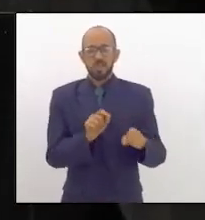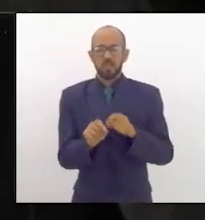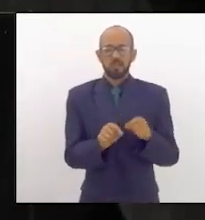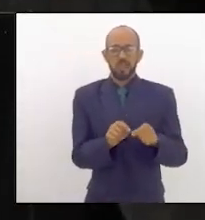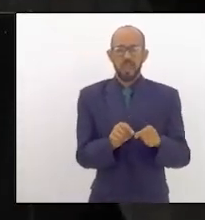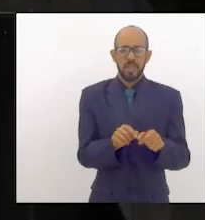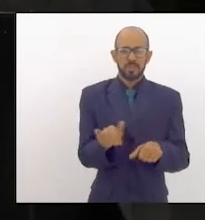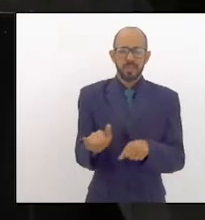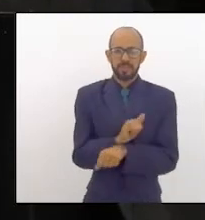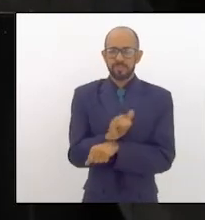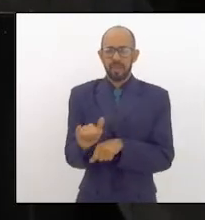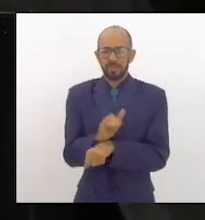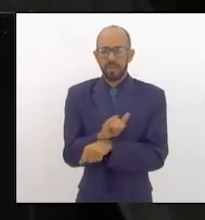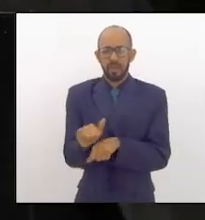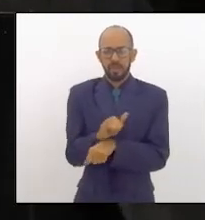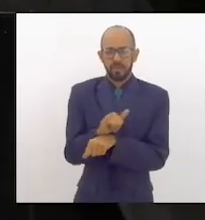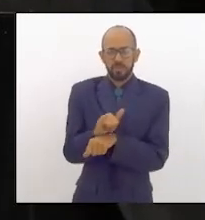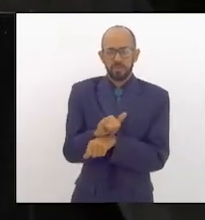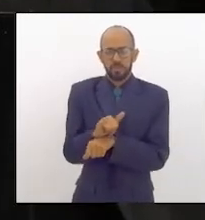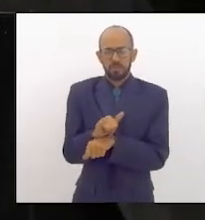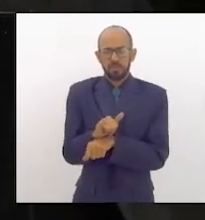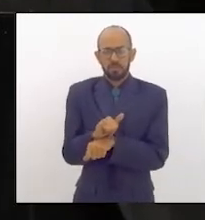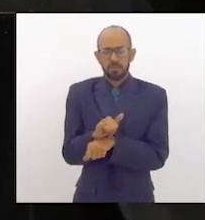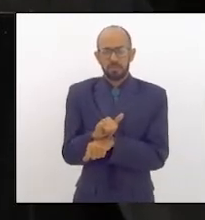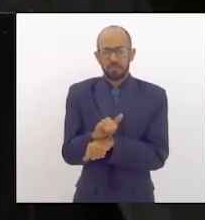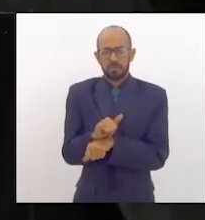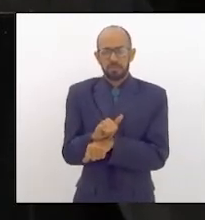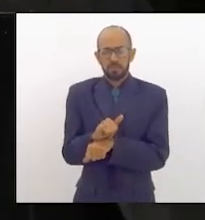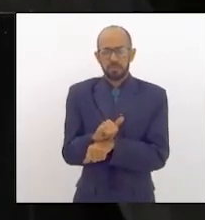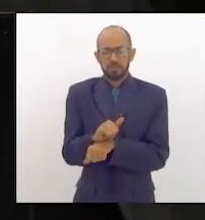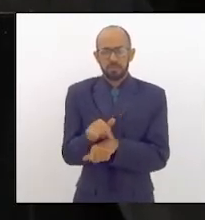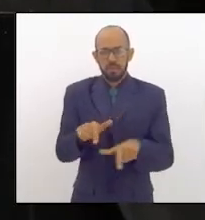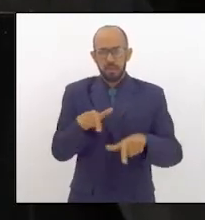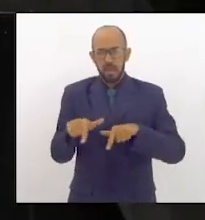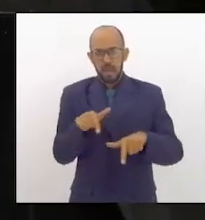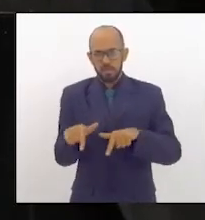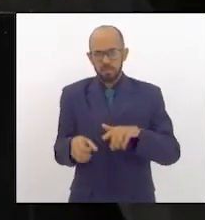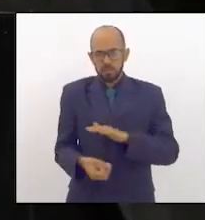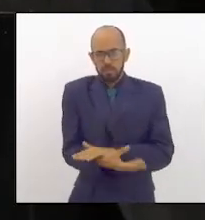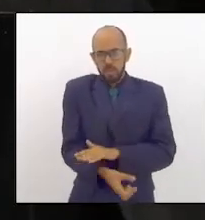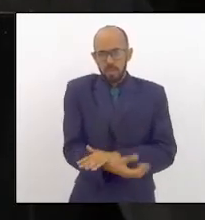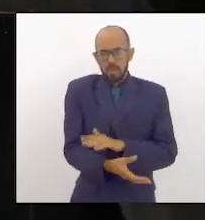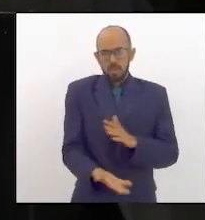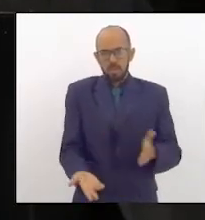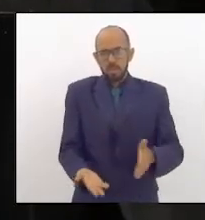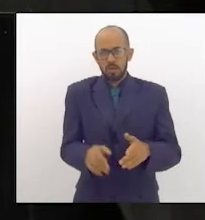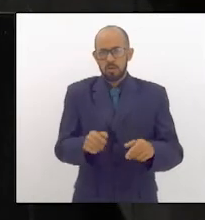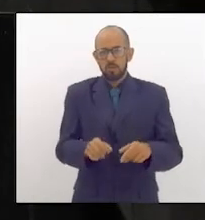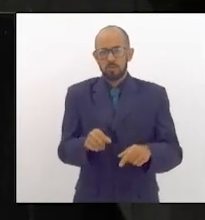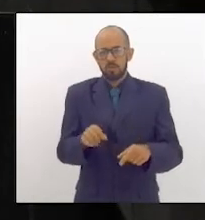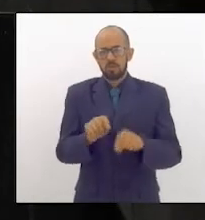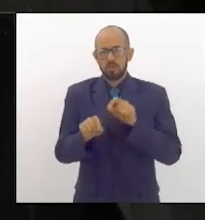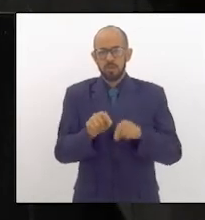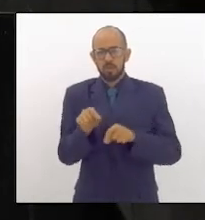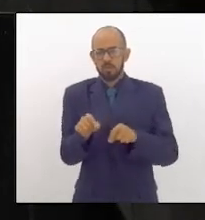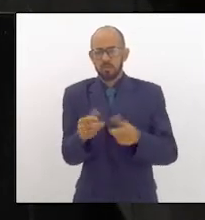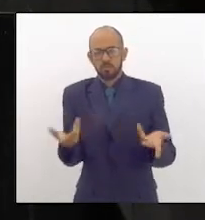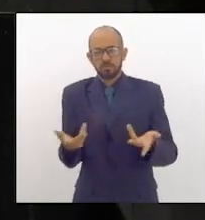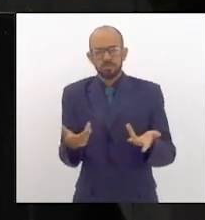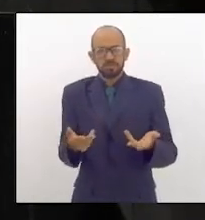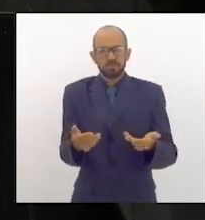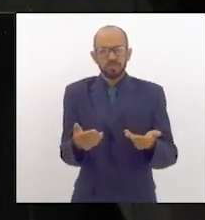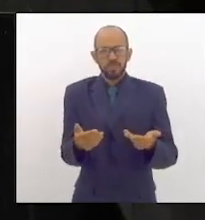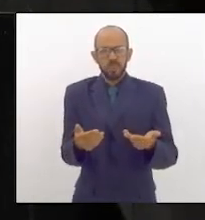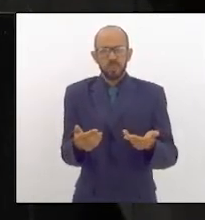do trabalho de vir vir o digamos assim deletérios